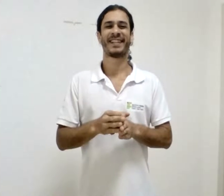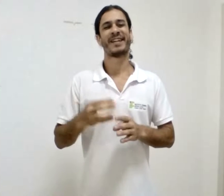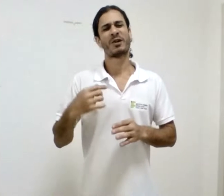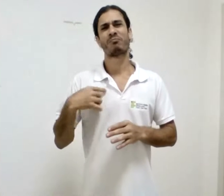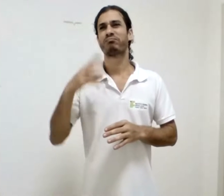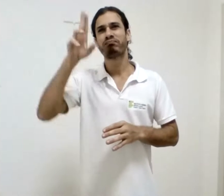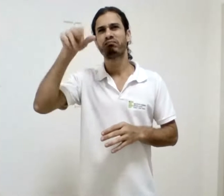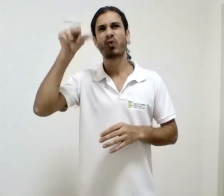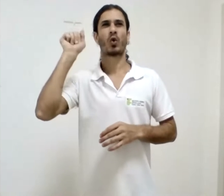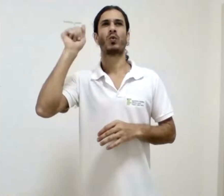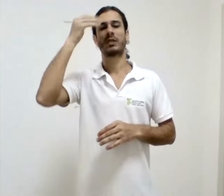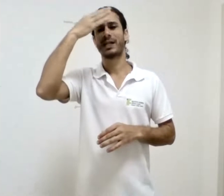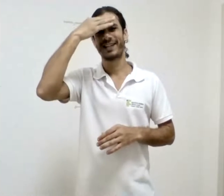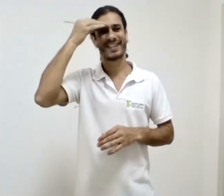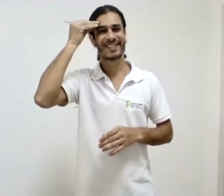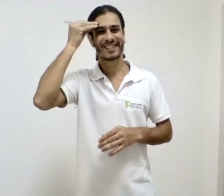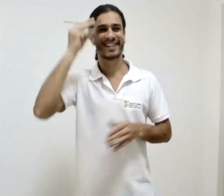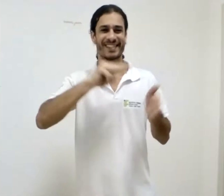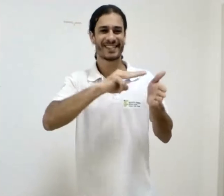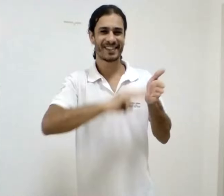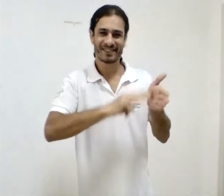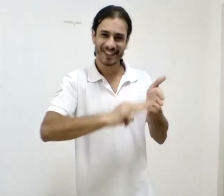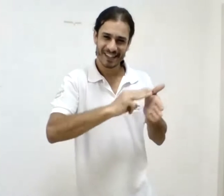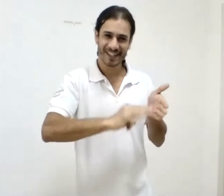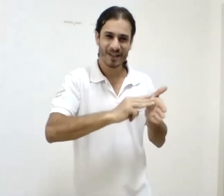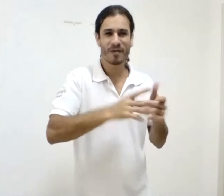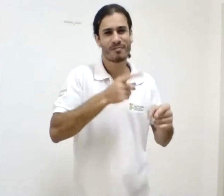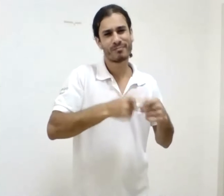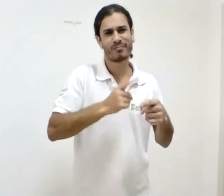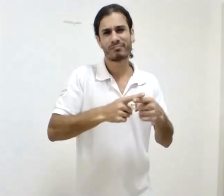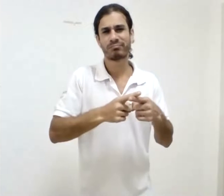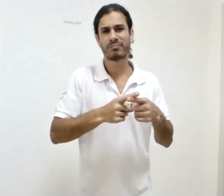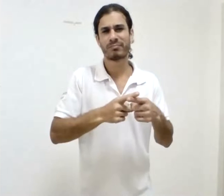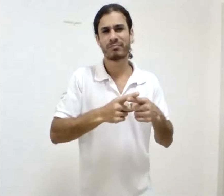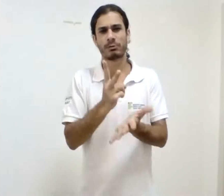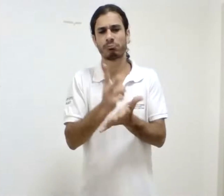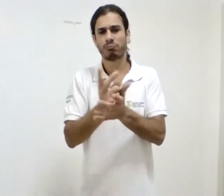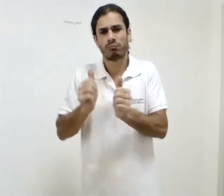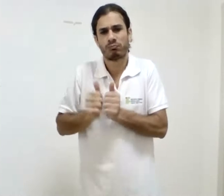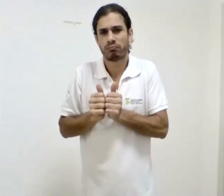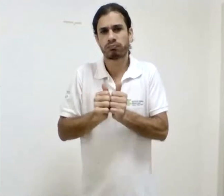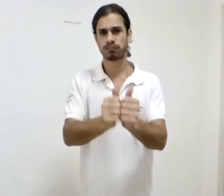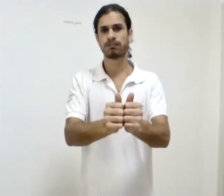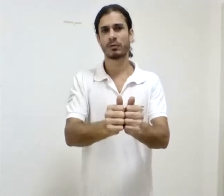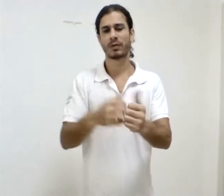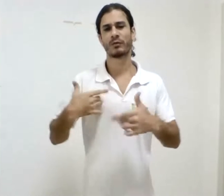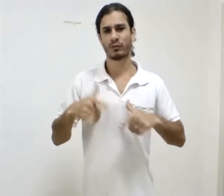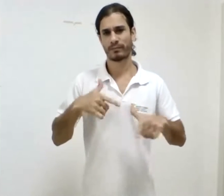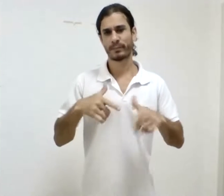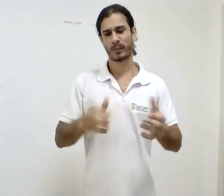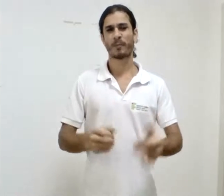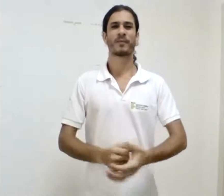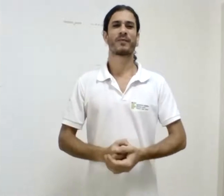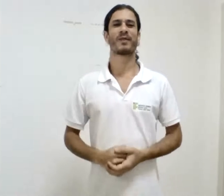uma questão que atravessa o tempo todos os nossos trabalhos, as nossas pesquisas. Então,